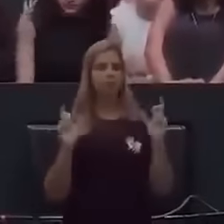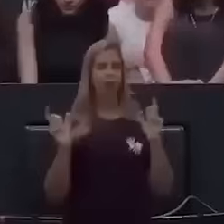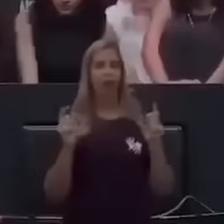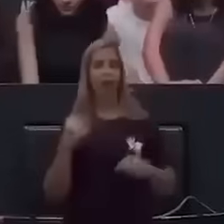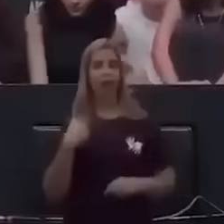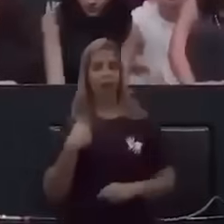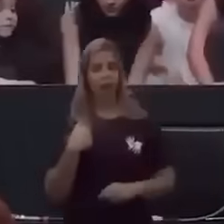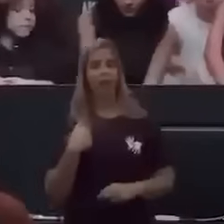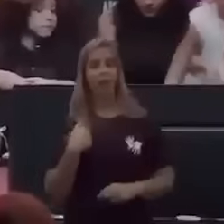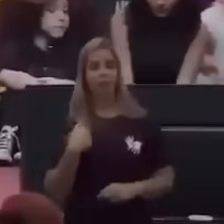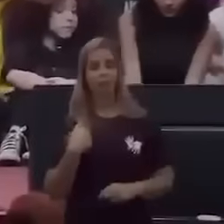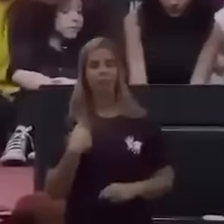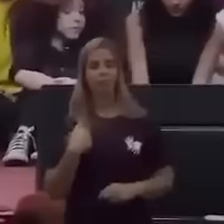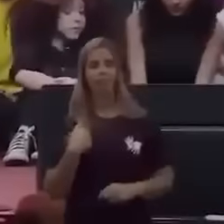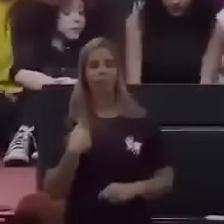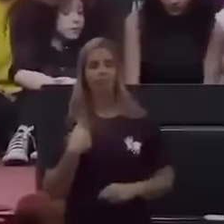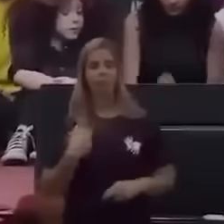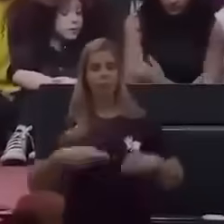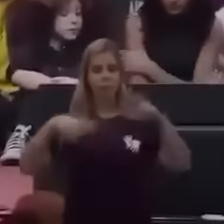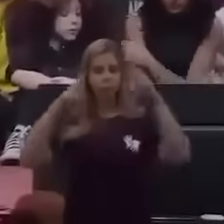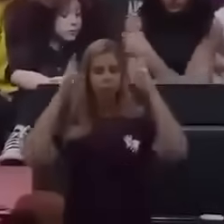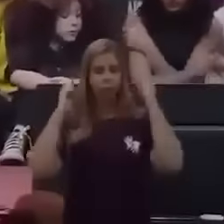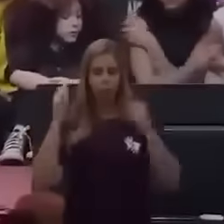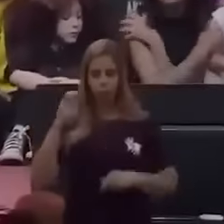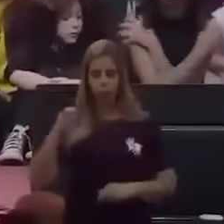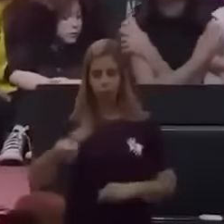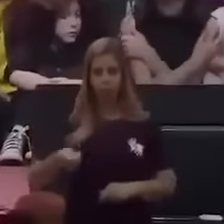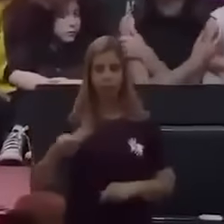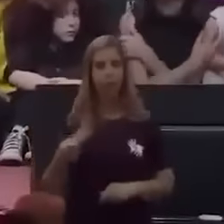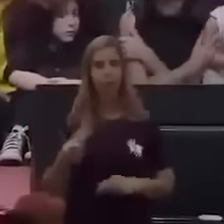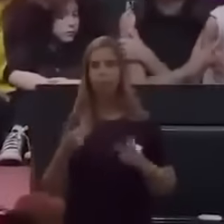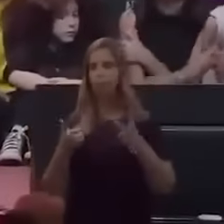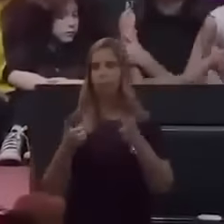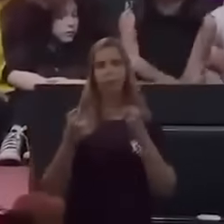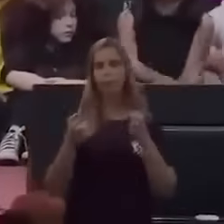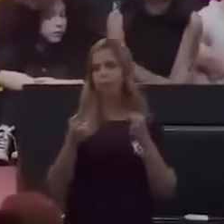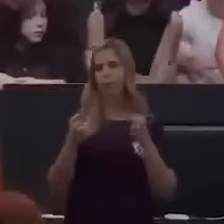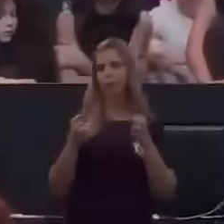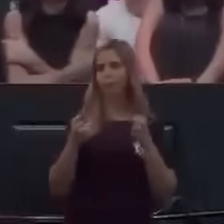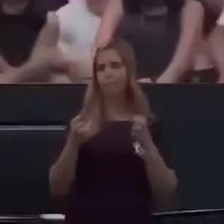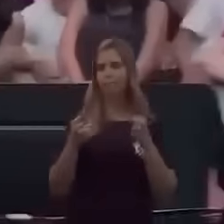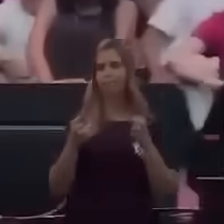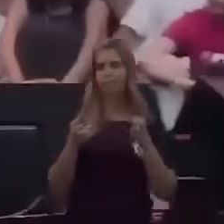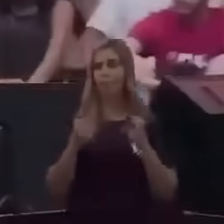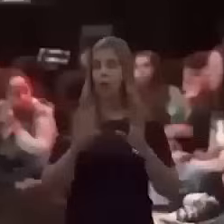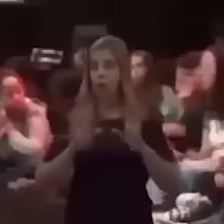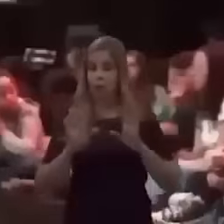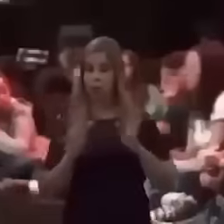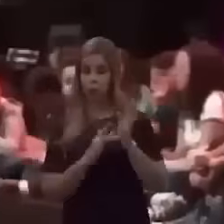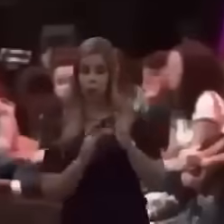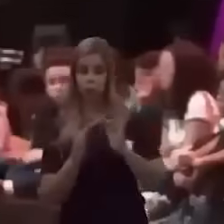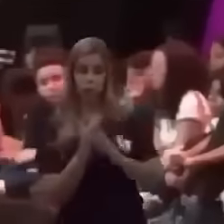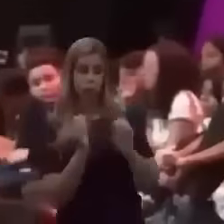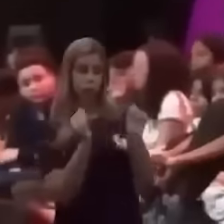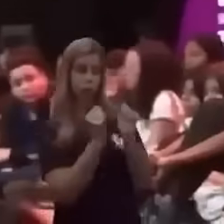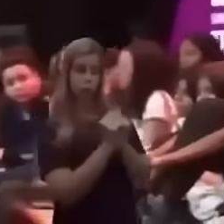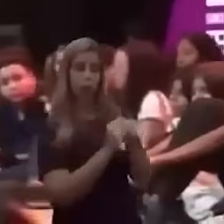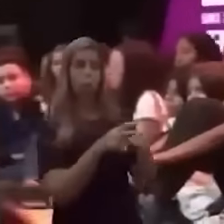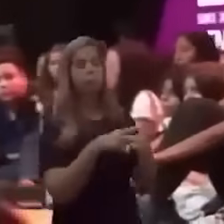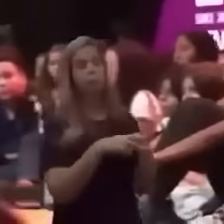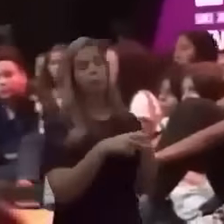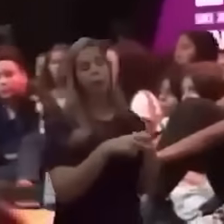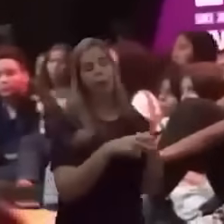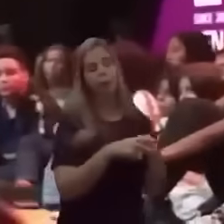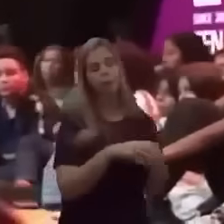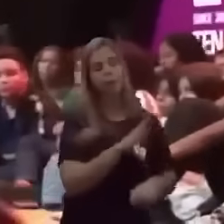o pastor e as ovelhas ficaram dispersas. Aí Jesus encostou bem em Pedro: ô